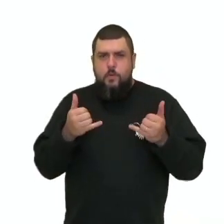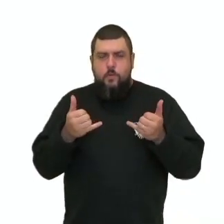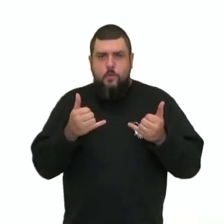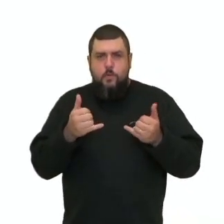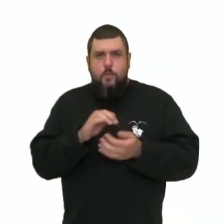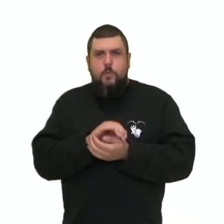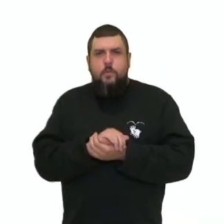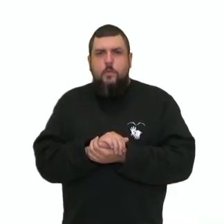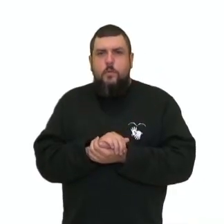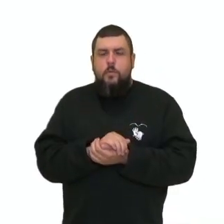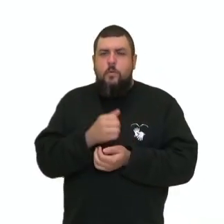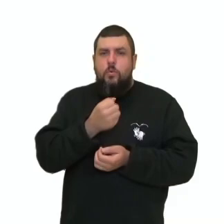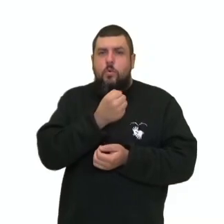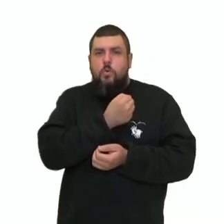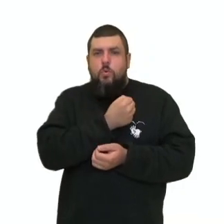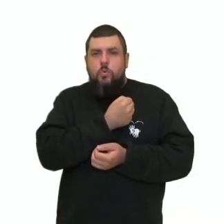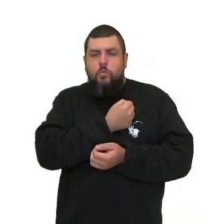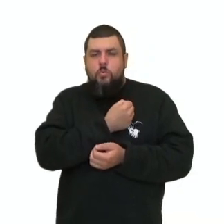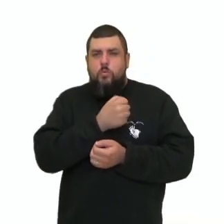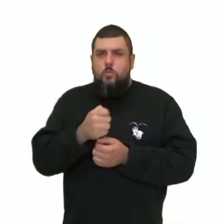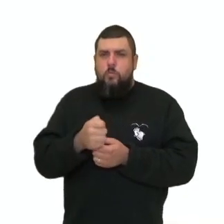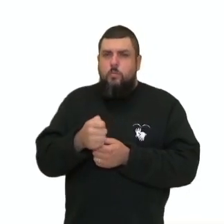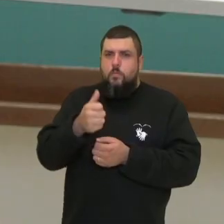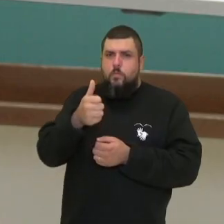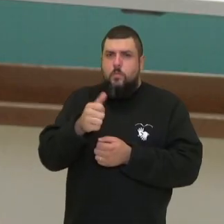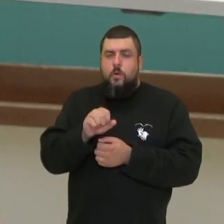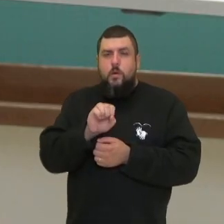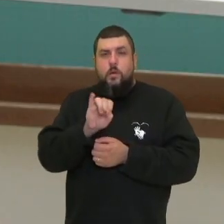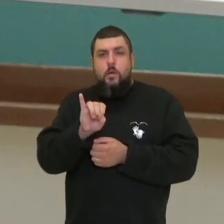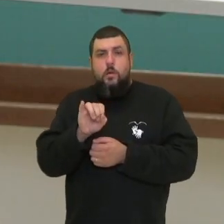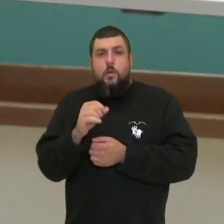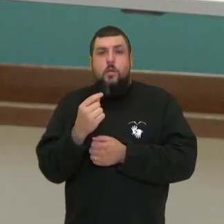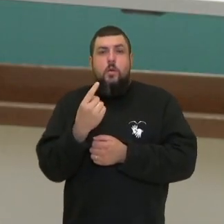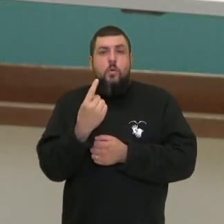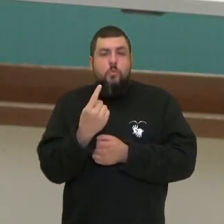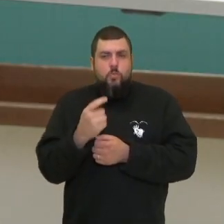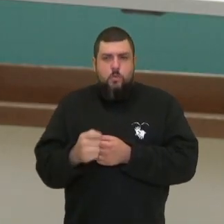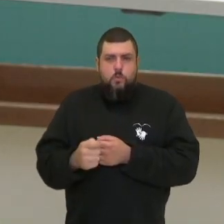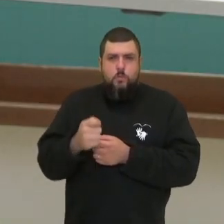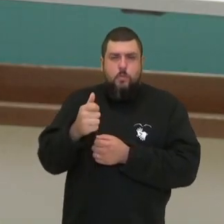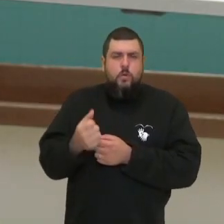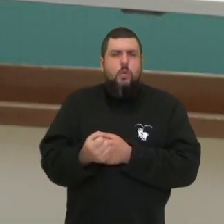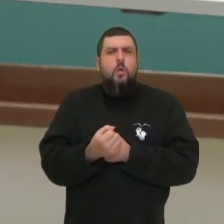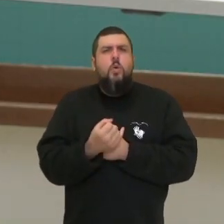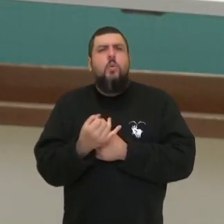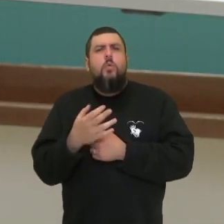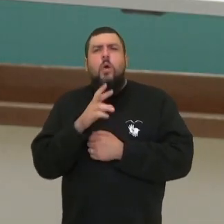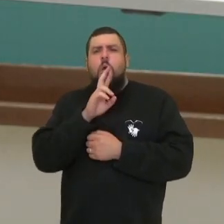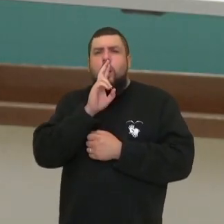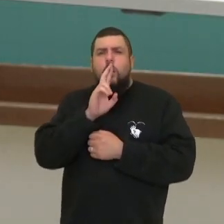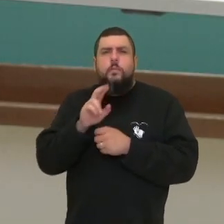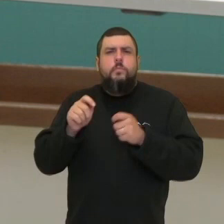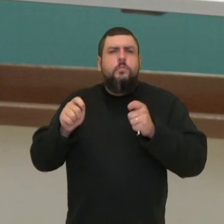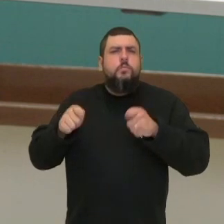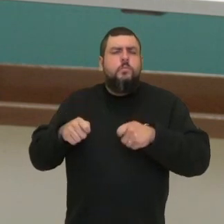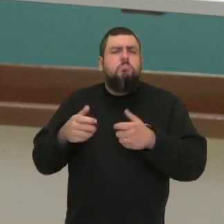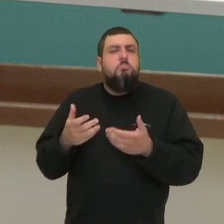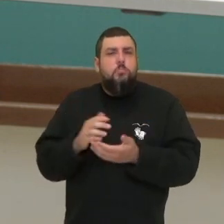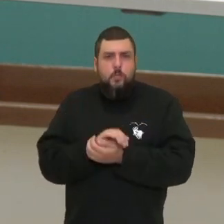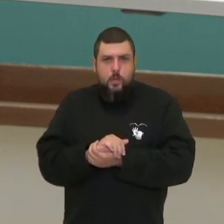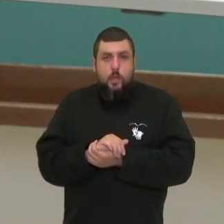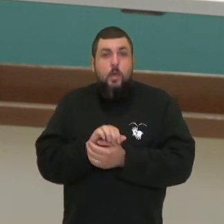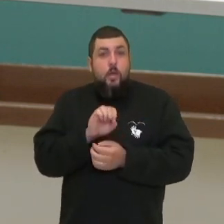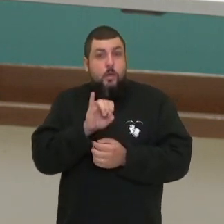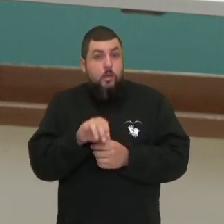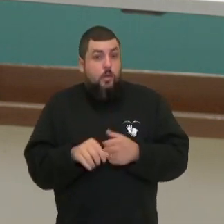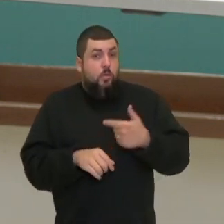de moedas. Se eu tenho uma moeda, quantos resultados são possíveis? 2. Se eu tenho duas